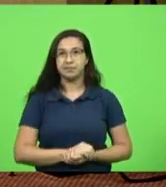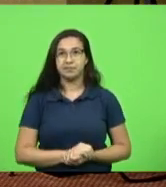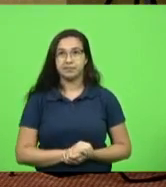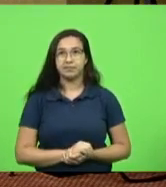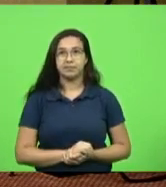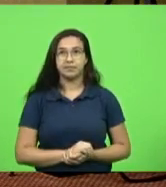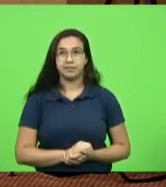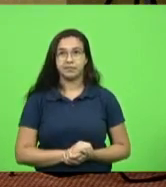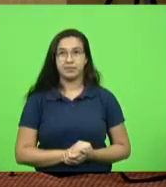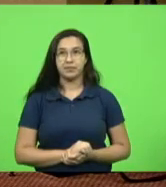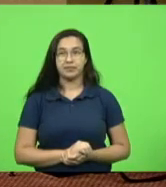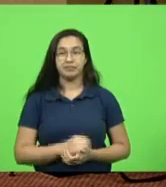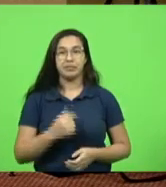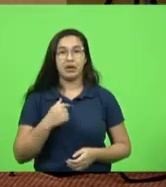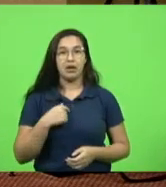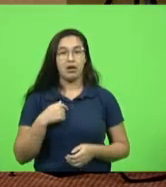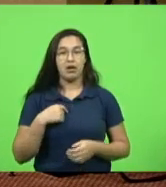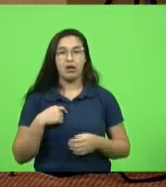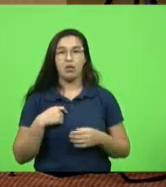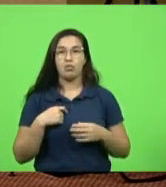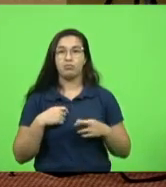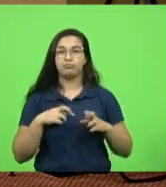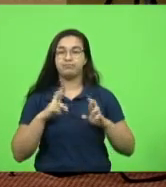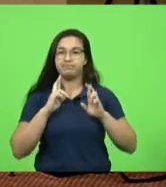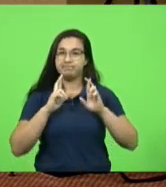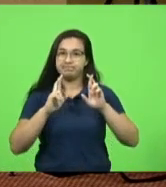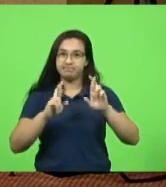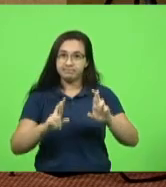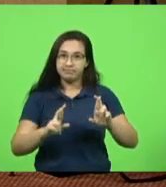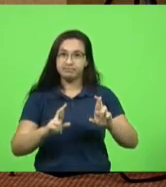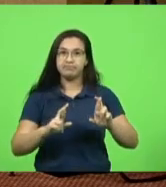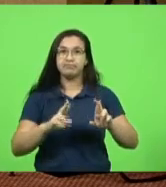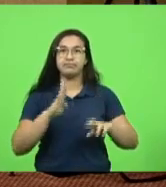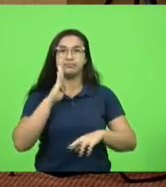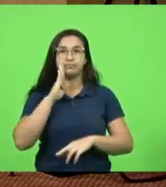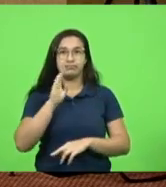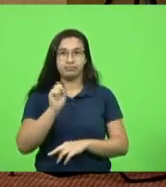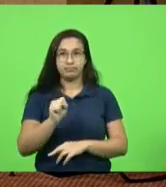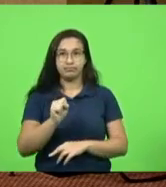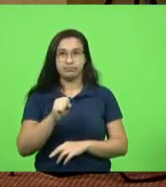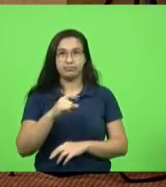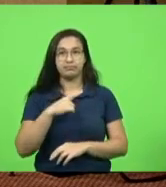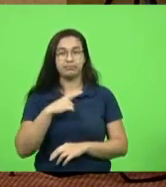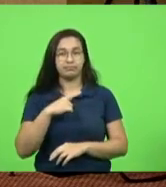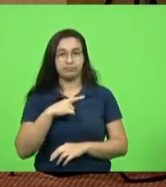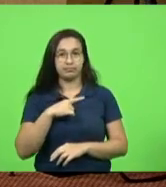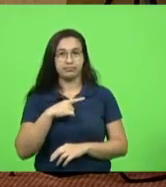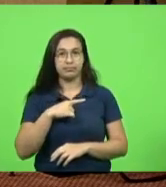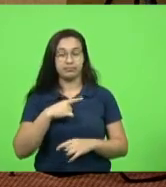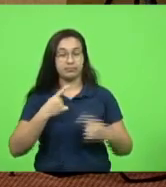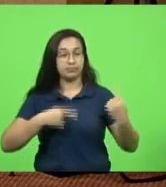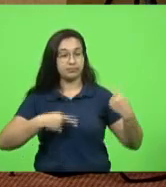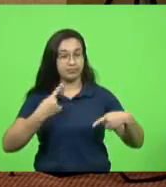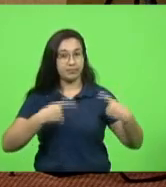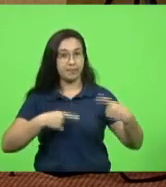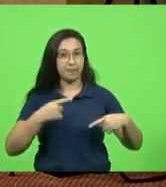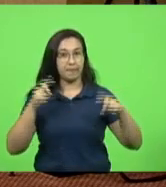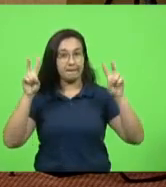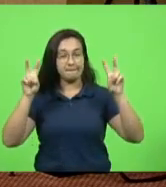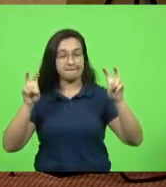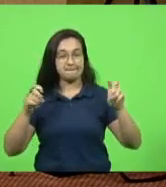Tenho imenso respeito pelo deputado Bruno, ter trazido debates importantes